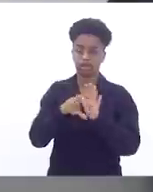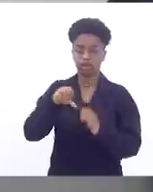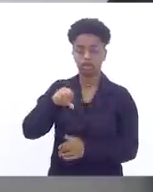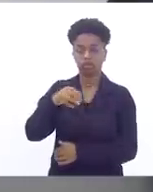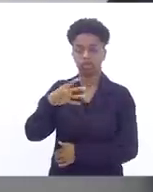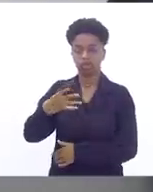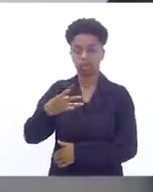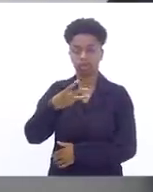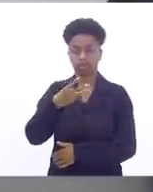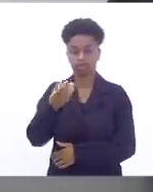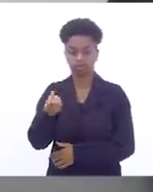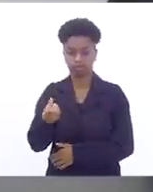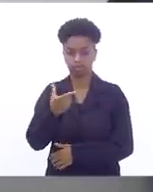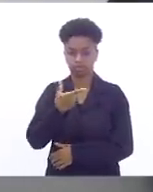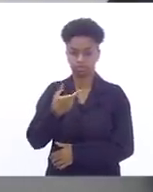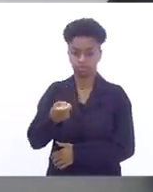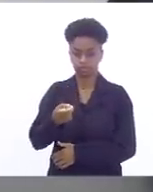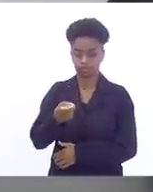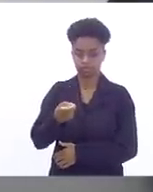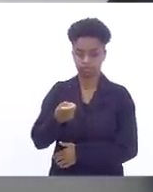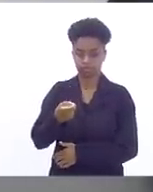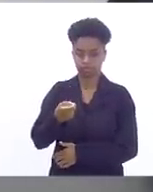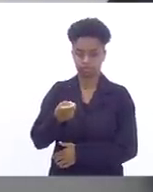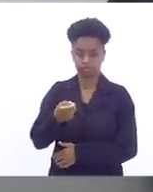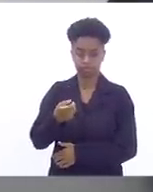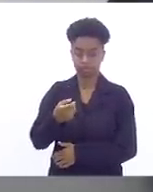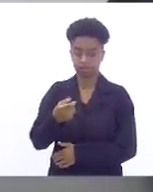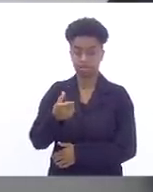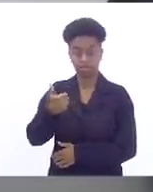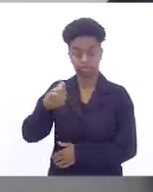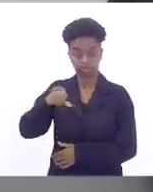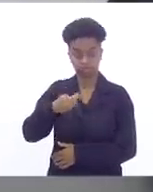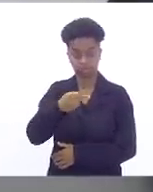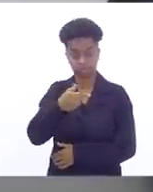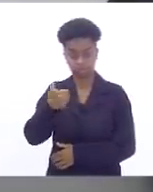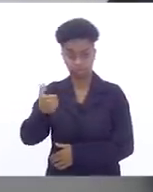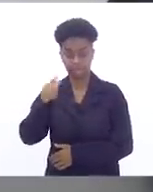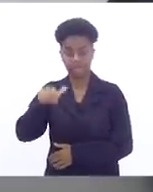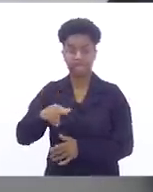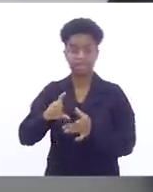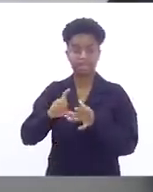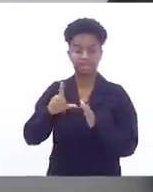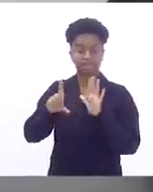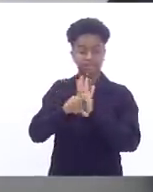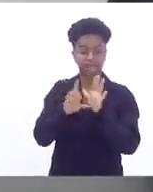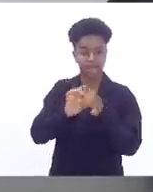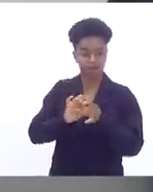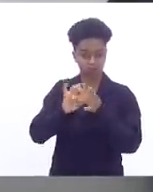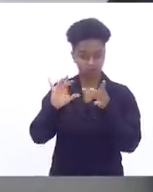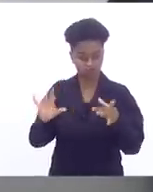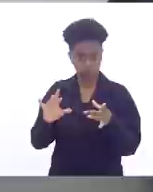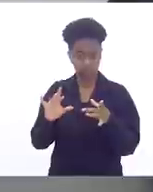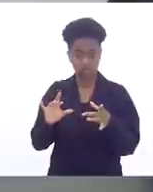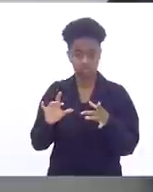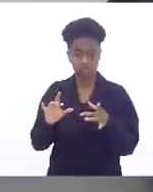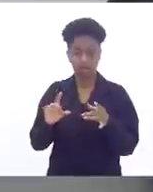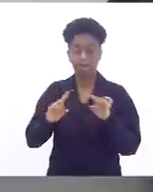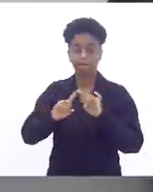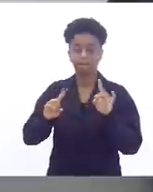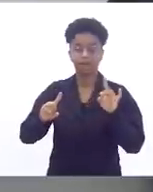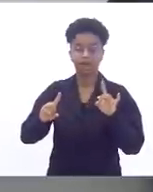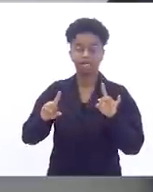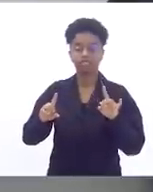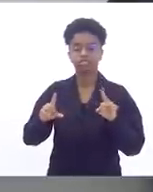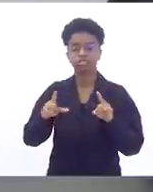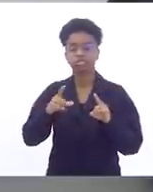que autorizava esse reajuste 3% ela é uma lei autorizativa era condicionava